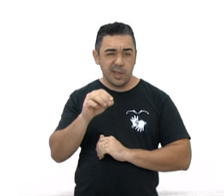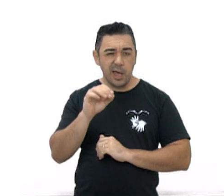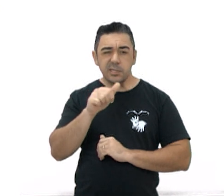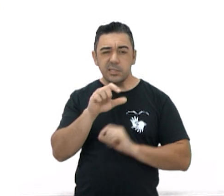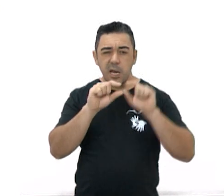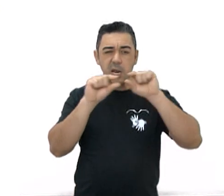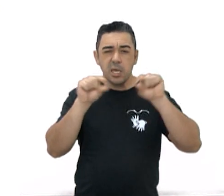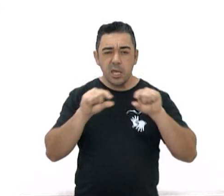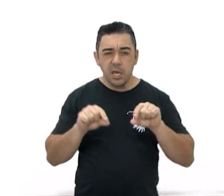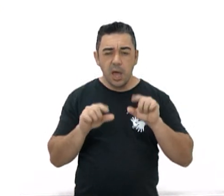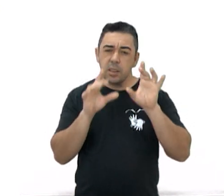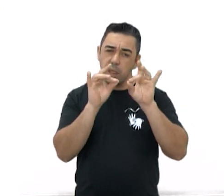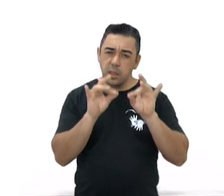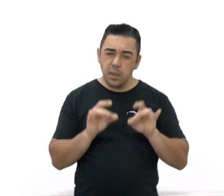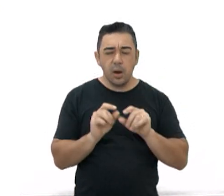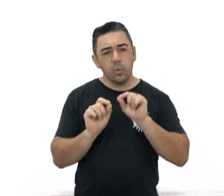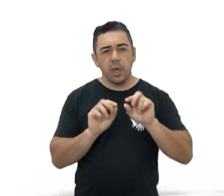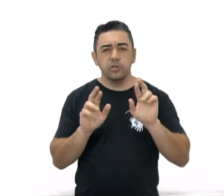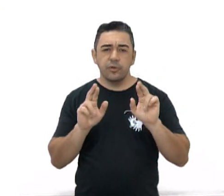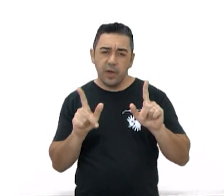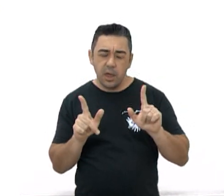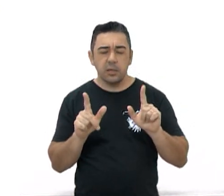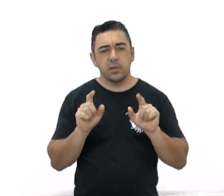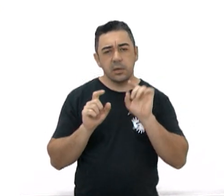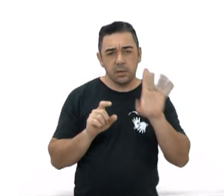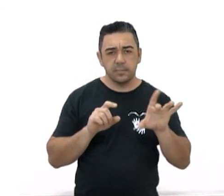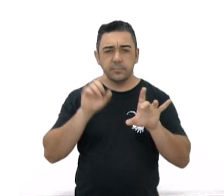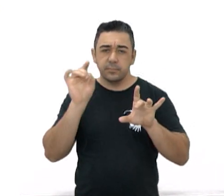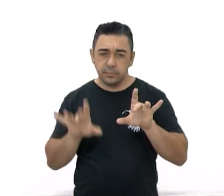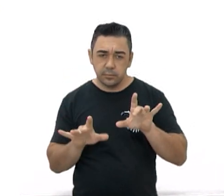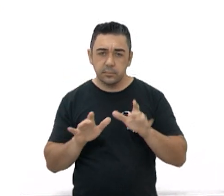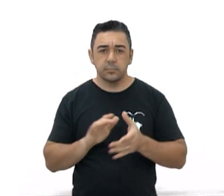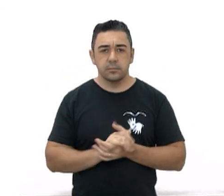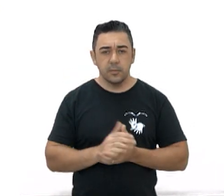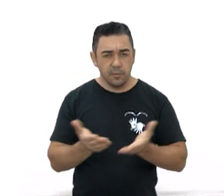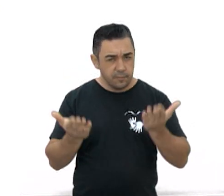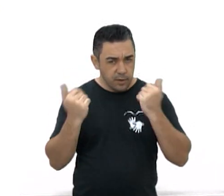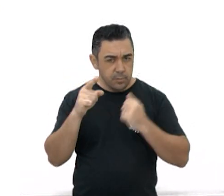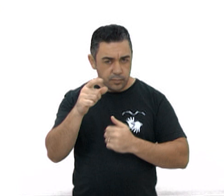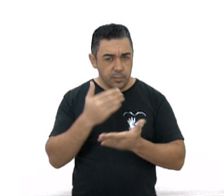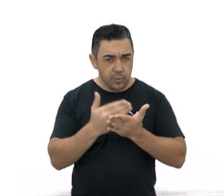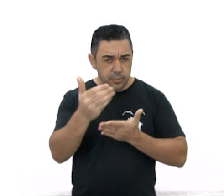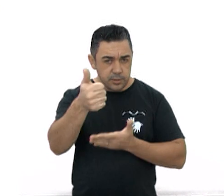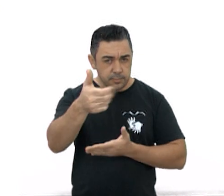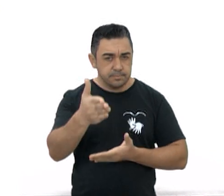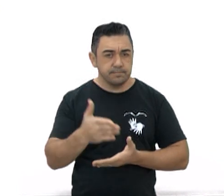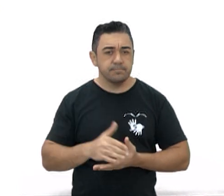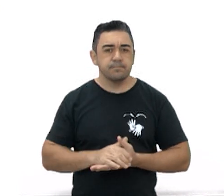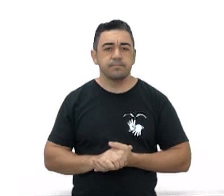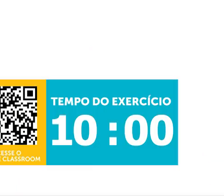para colocarem os detalhes, o que tem de diferente de um para o outro. Vamos lá, gente, podem começar?